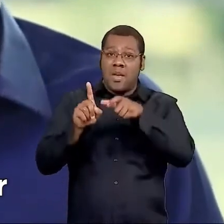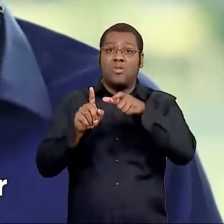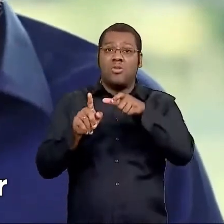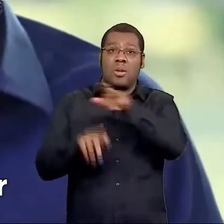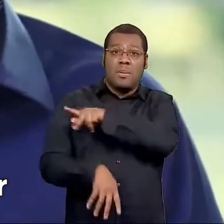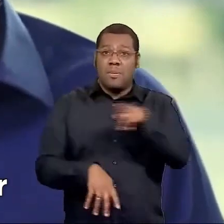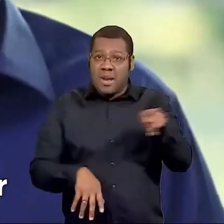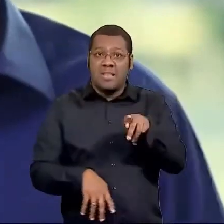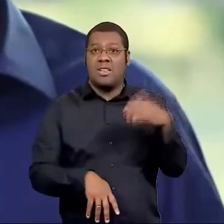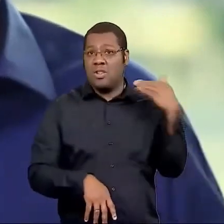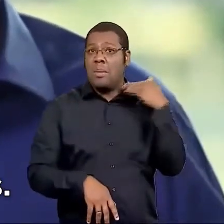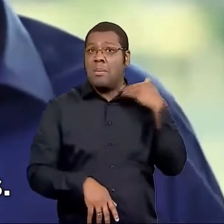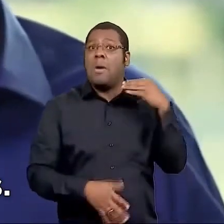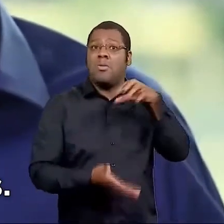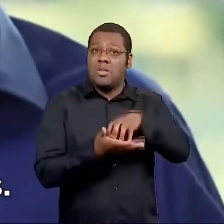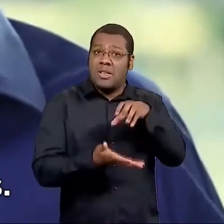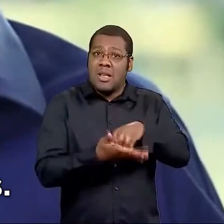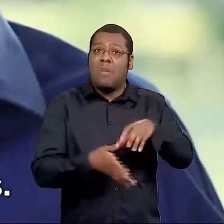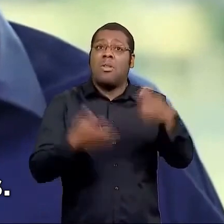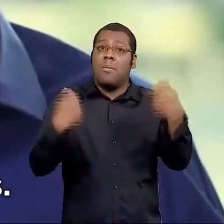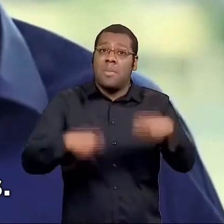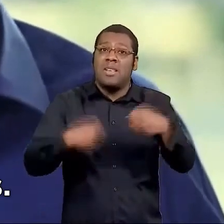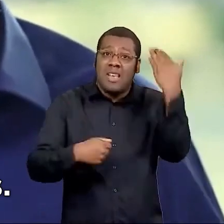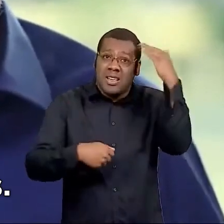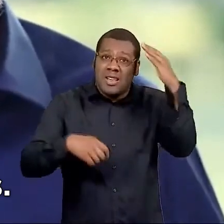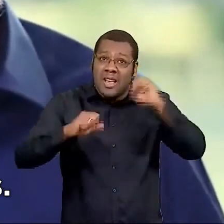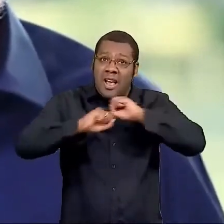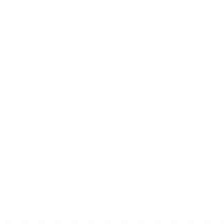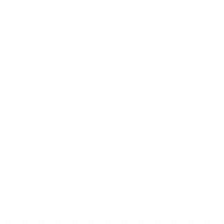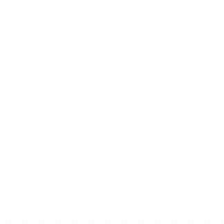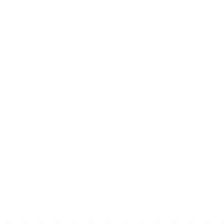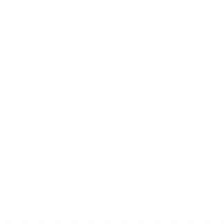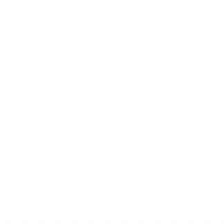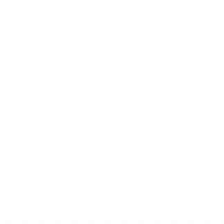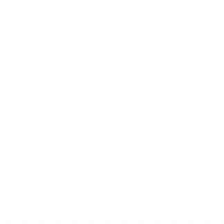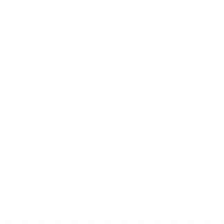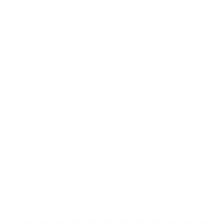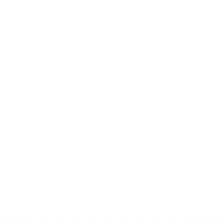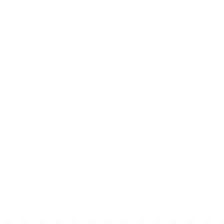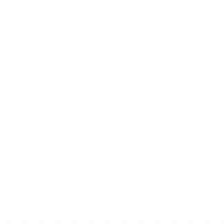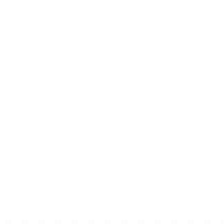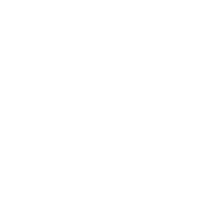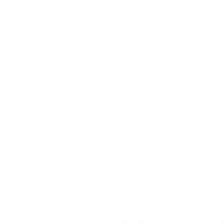tem que circular e para o dinheiro circular o juro tem que ser baixo